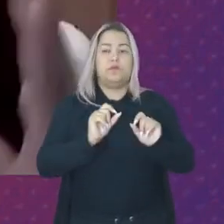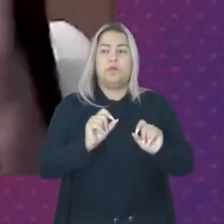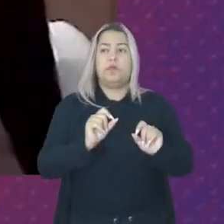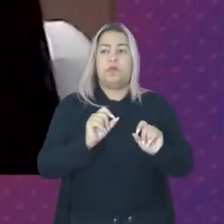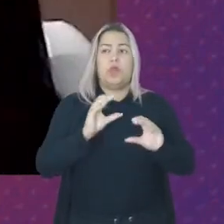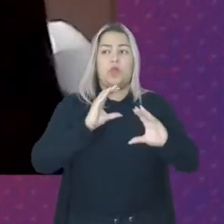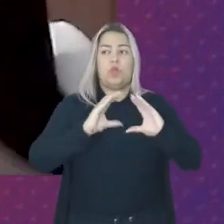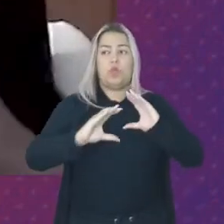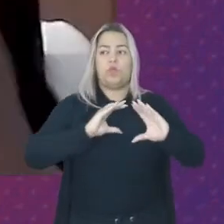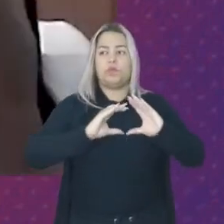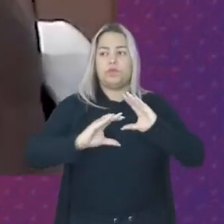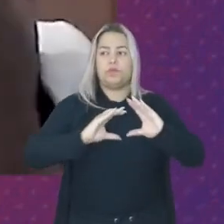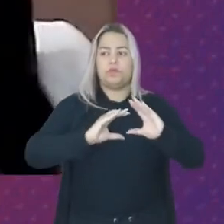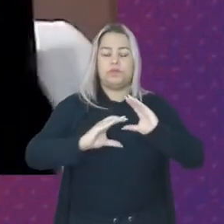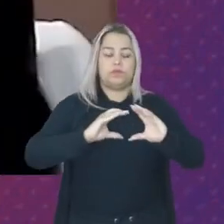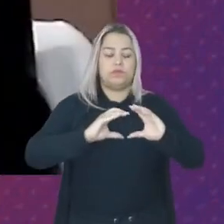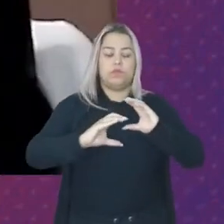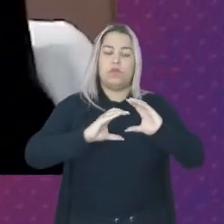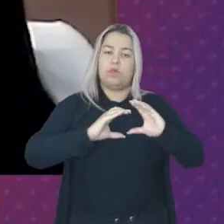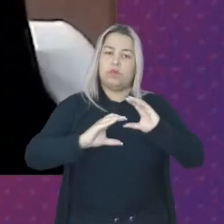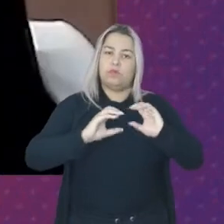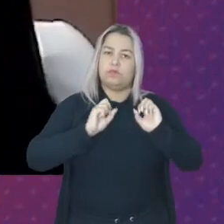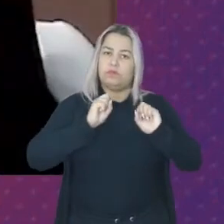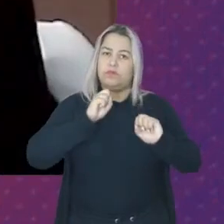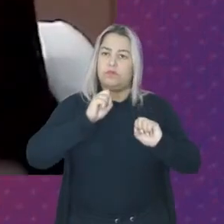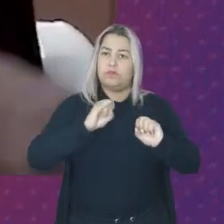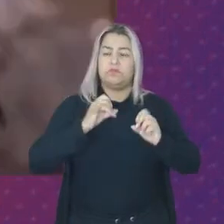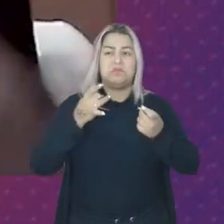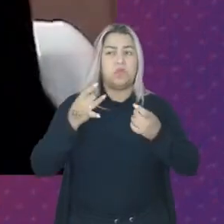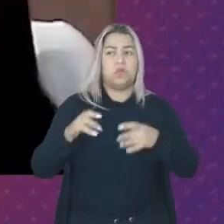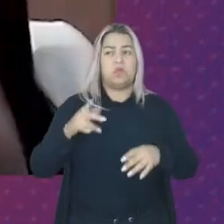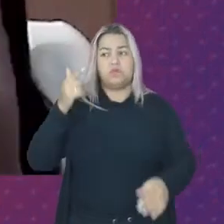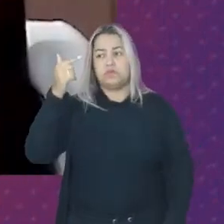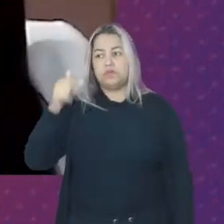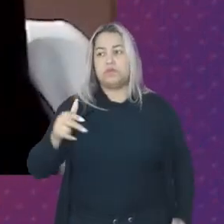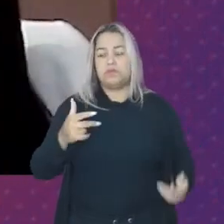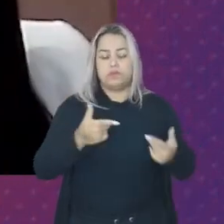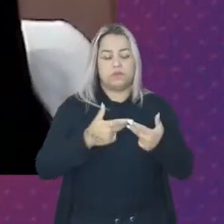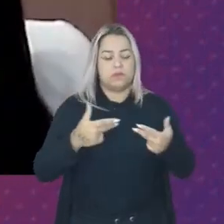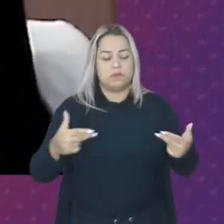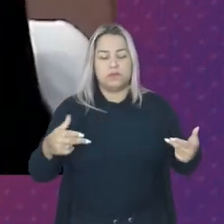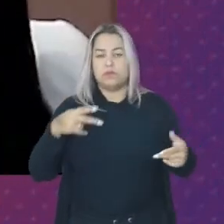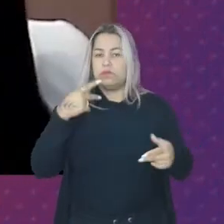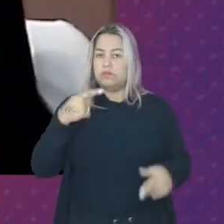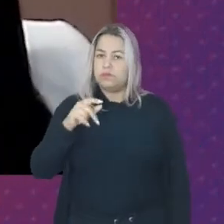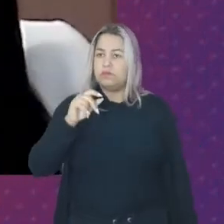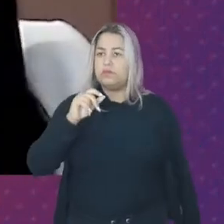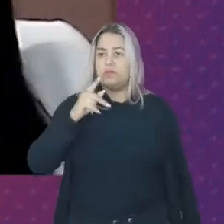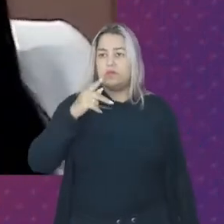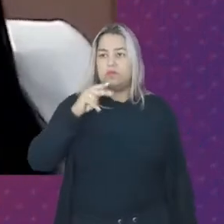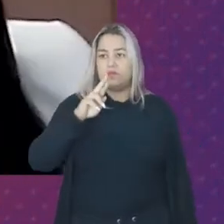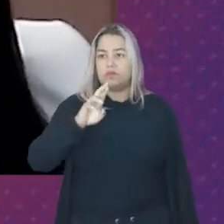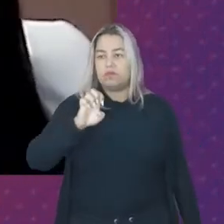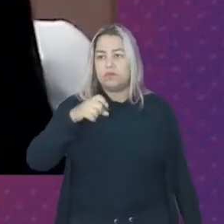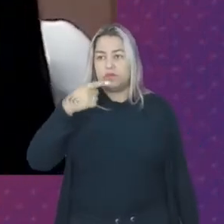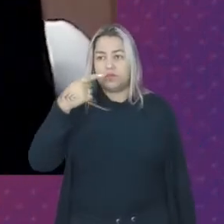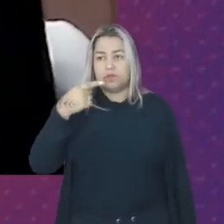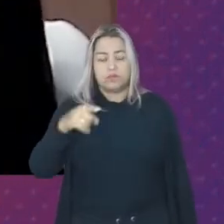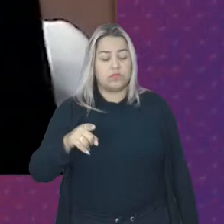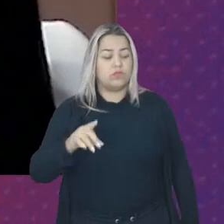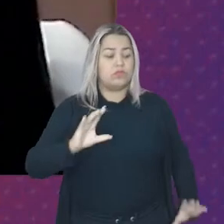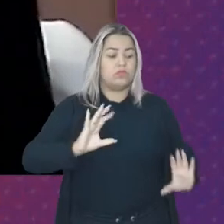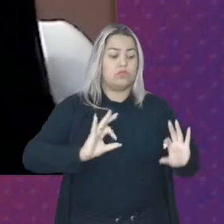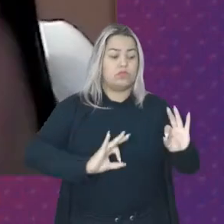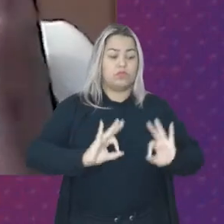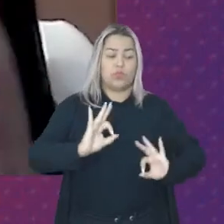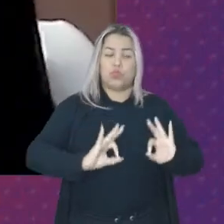a comunicação como se delega outras coisas da sua pré-campanha, como a organização de um